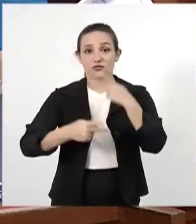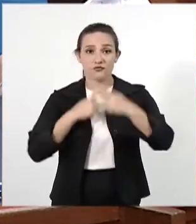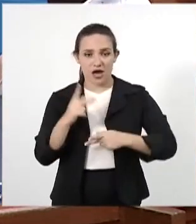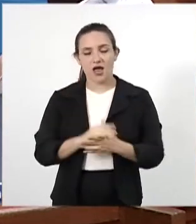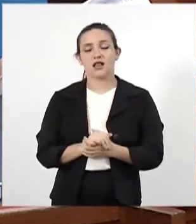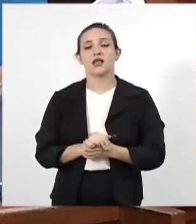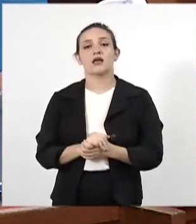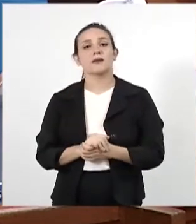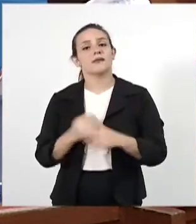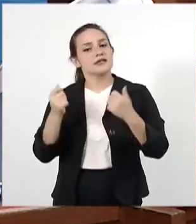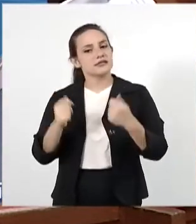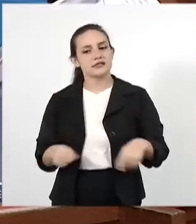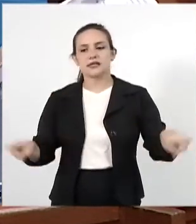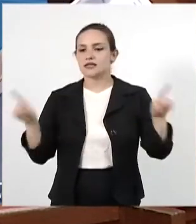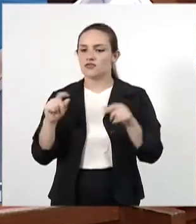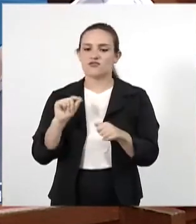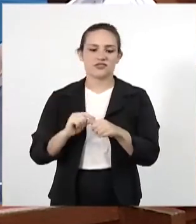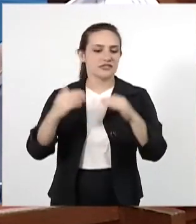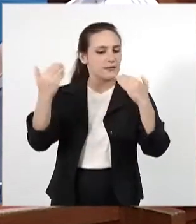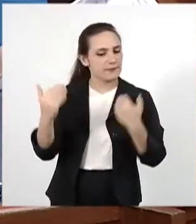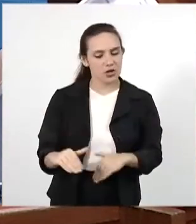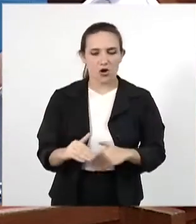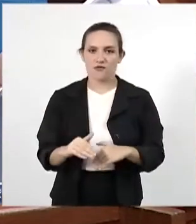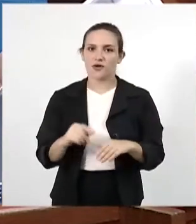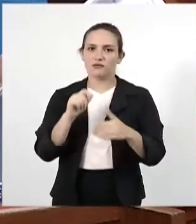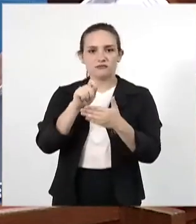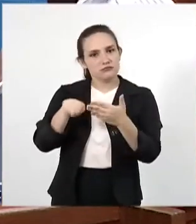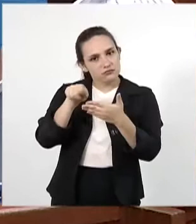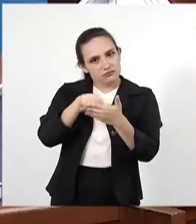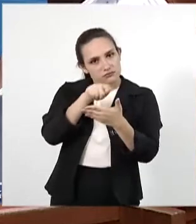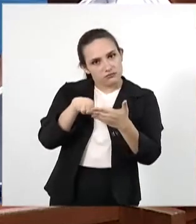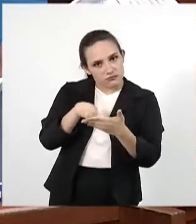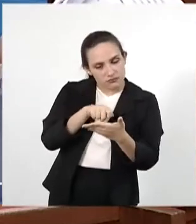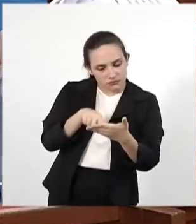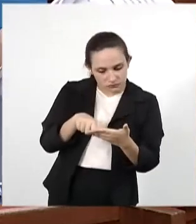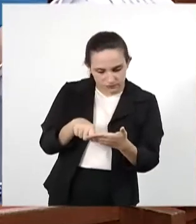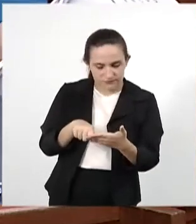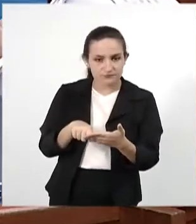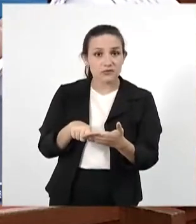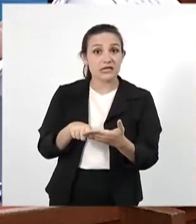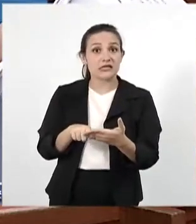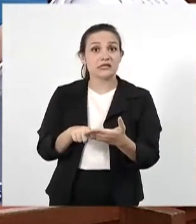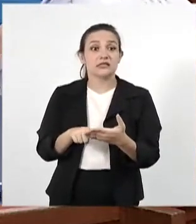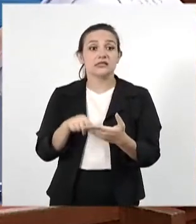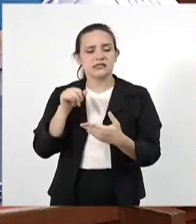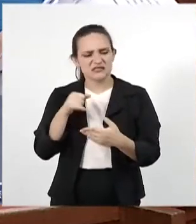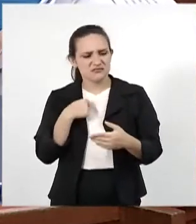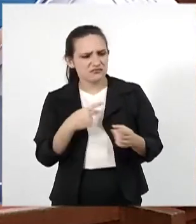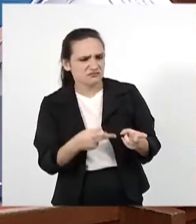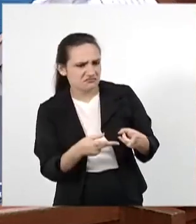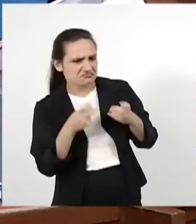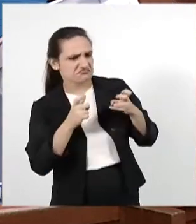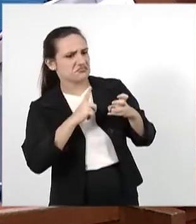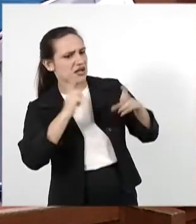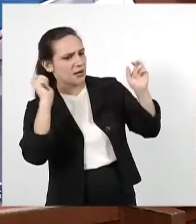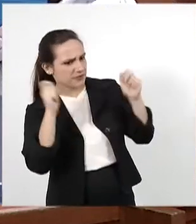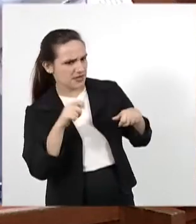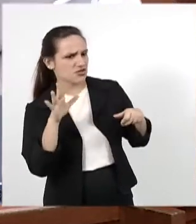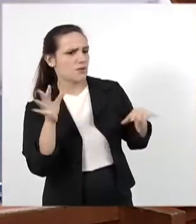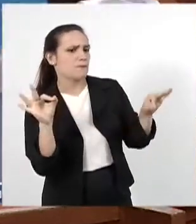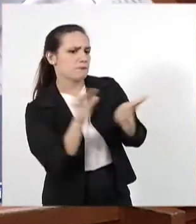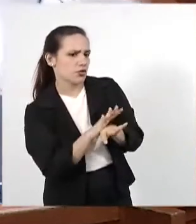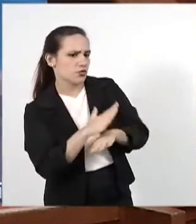prova objetiva, quando a situação assim exigir ou em vista da capacidade técnica ou científica do